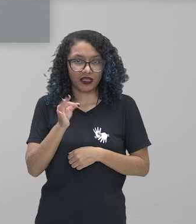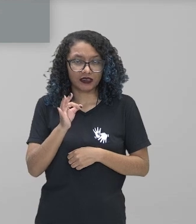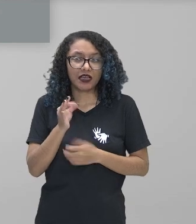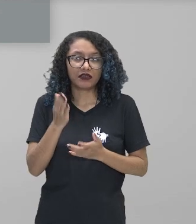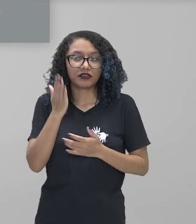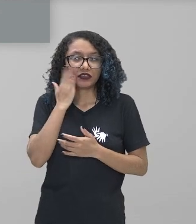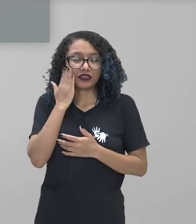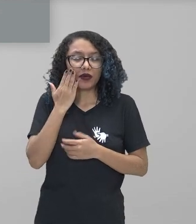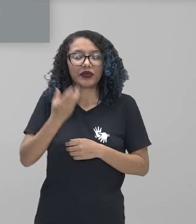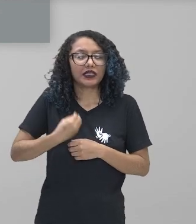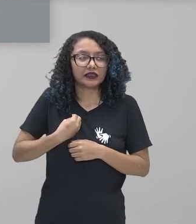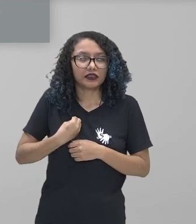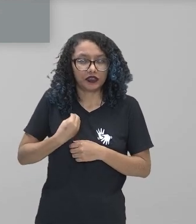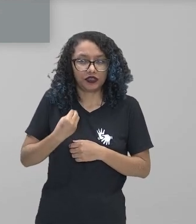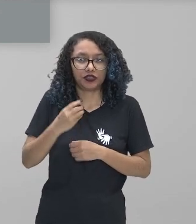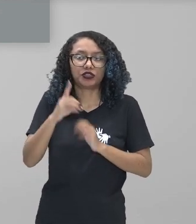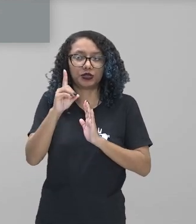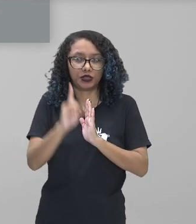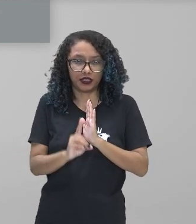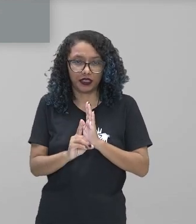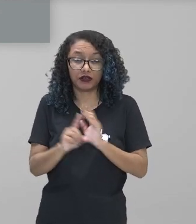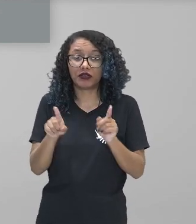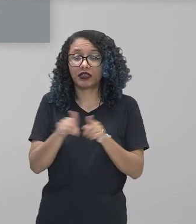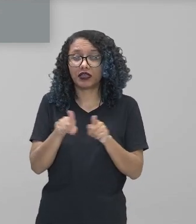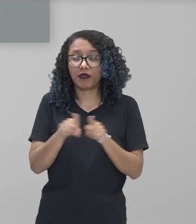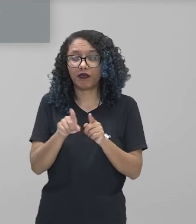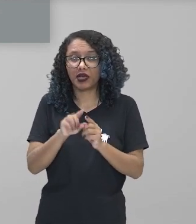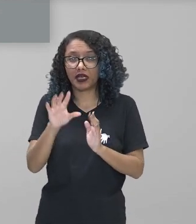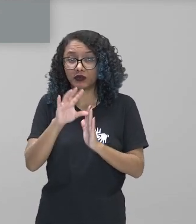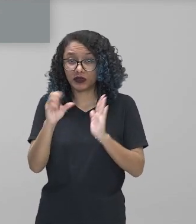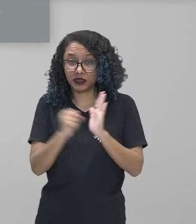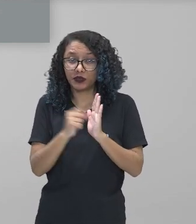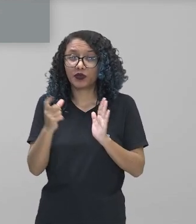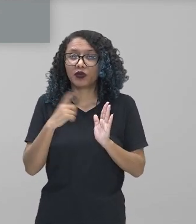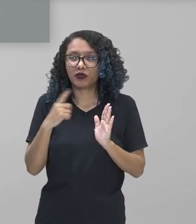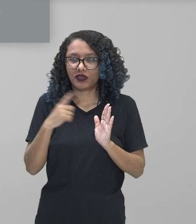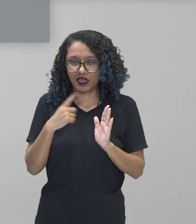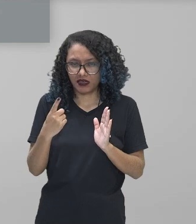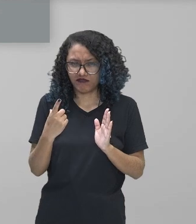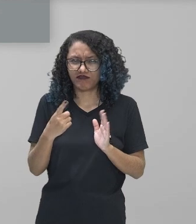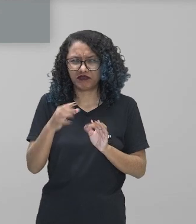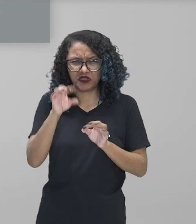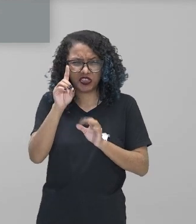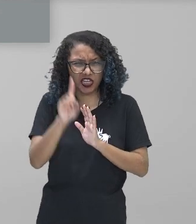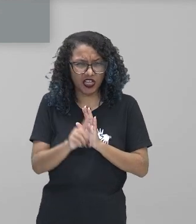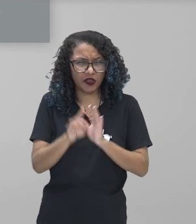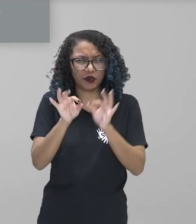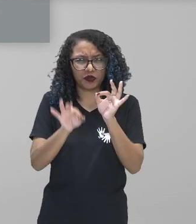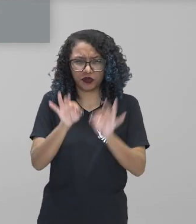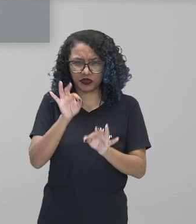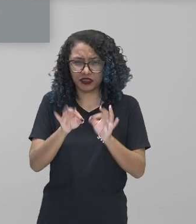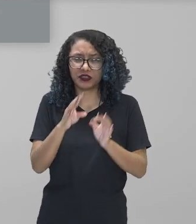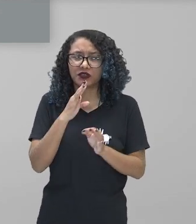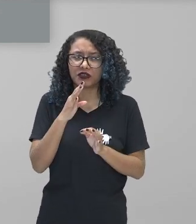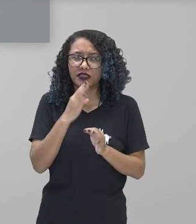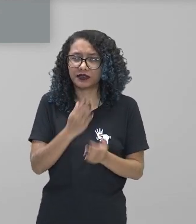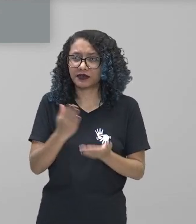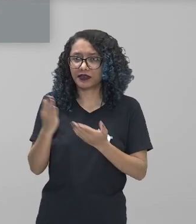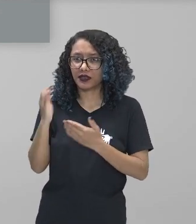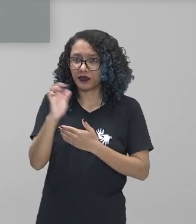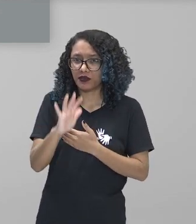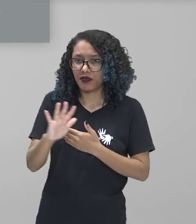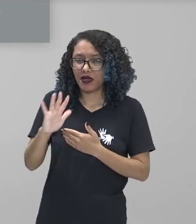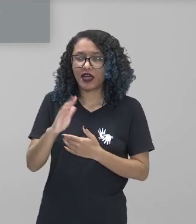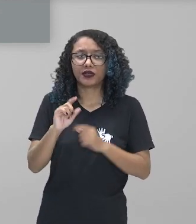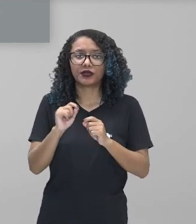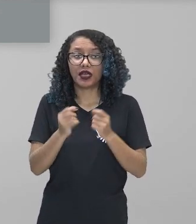ele tem um símbolo, quando a gente fala do direito, da justiça, nós conhecemos esse símbolo aí, que é o símbolo de uma